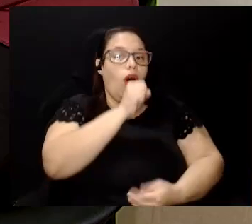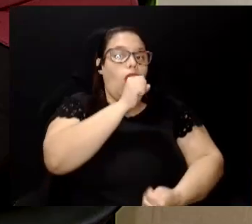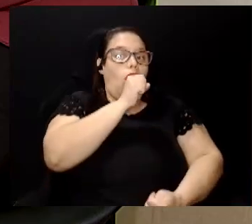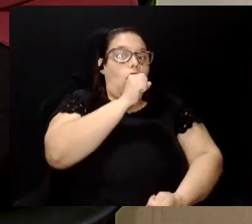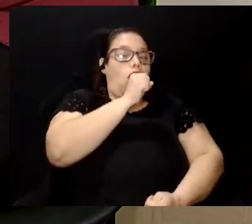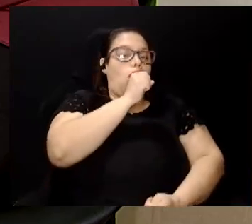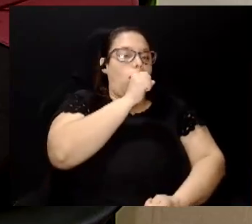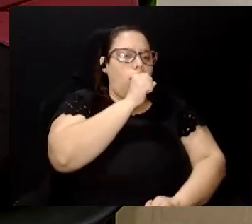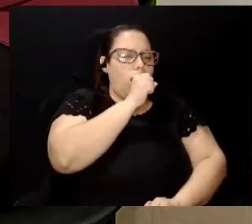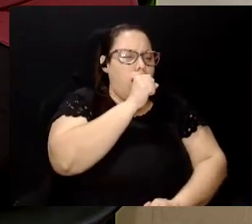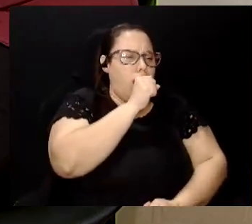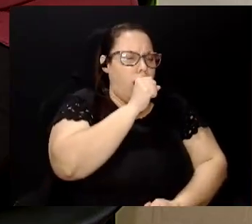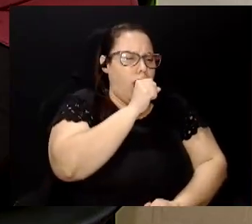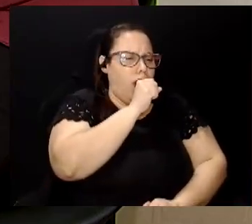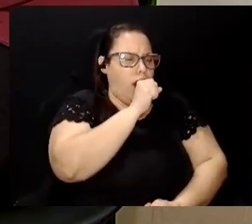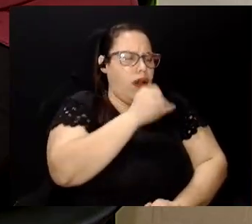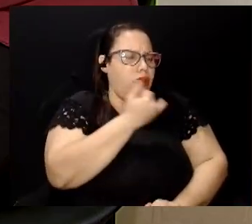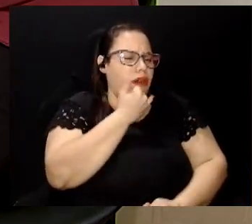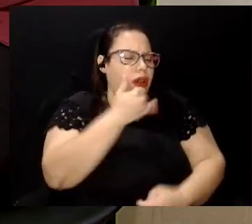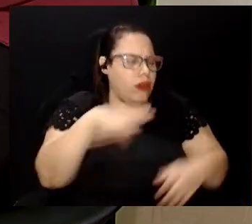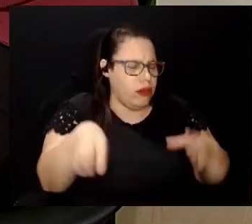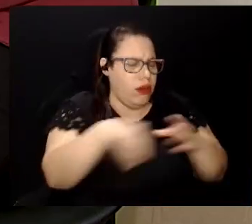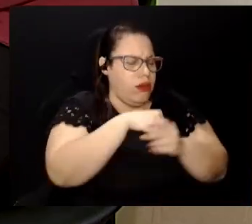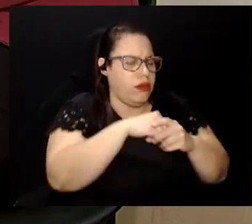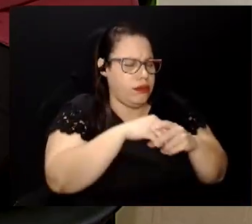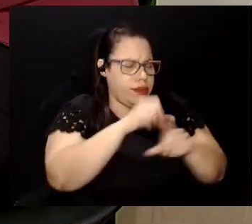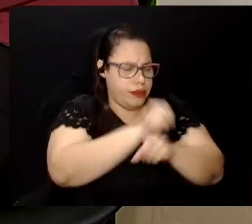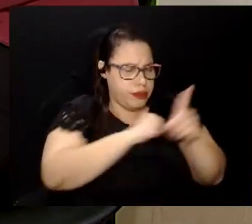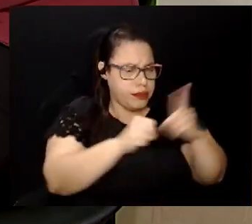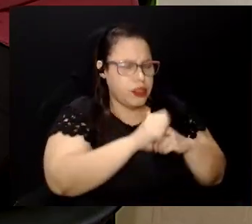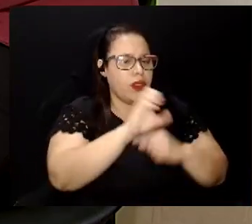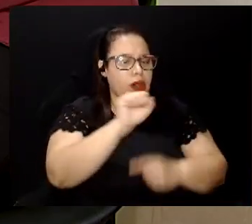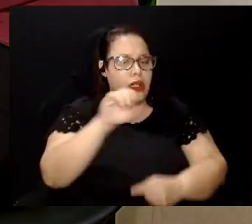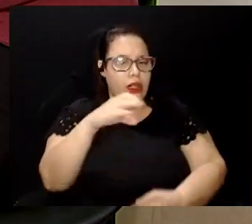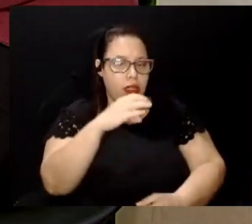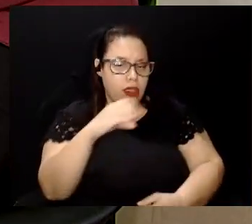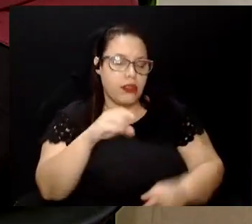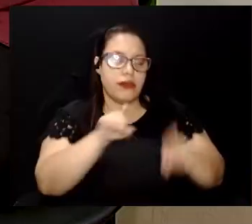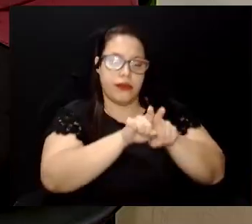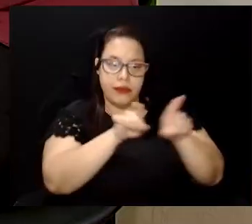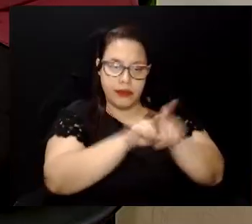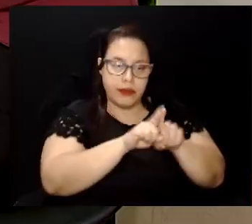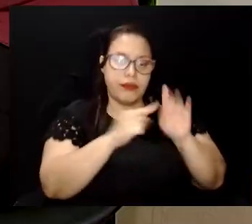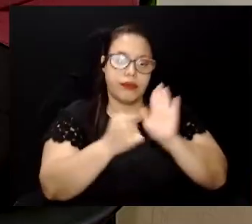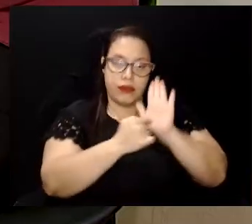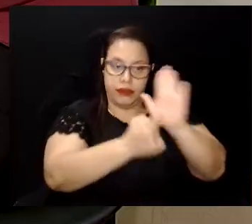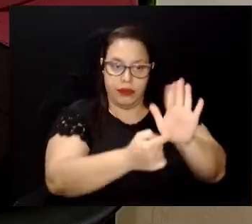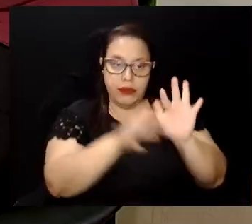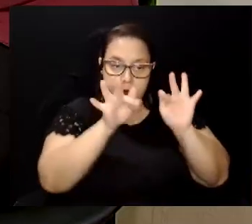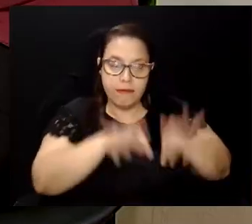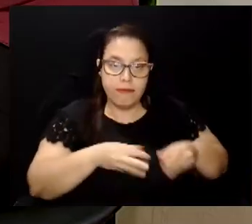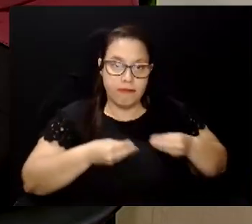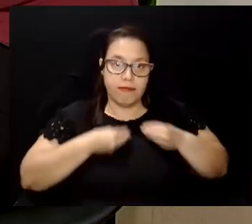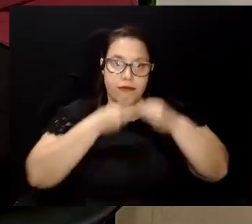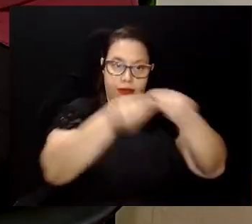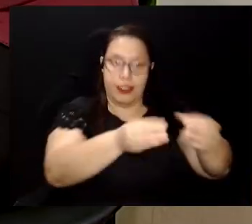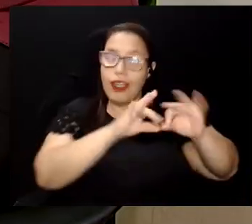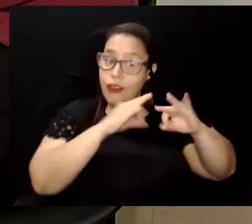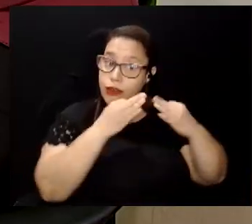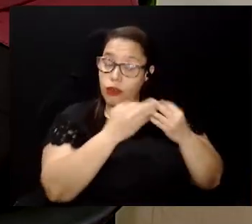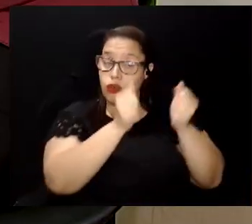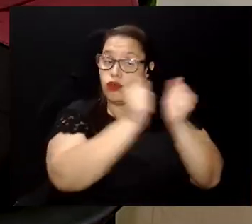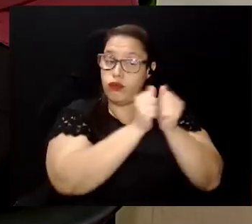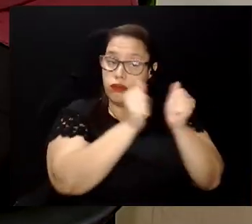outros territórios, de outras OSCs, e também na apresentação leva as famílias para acessar essa